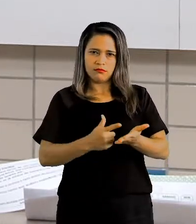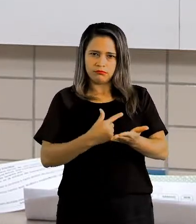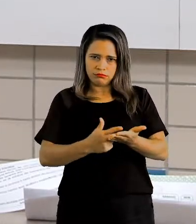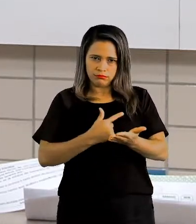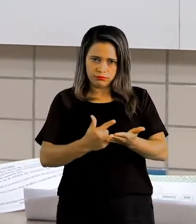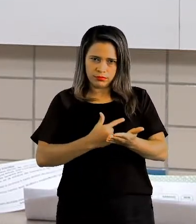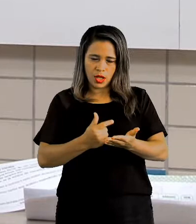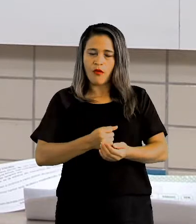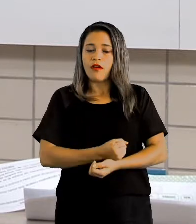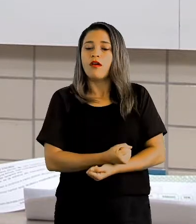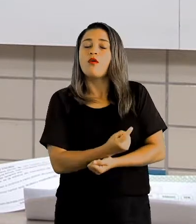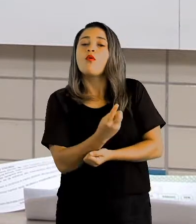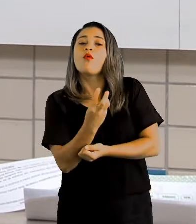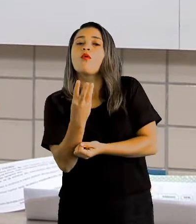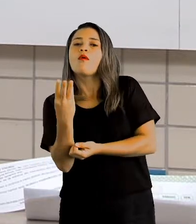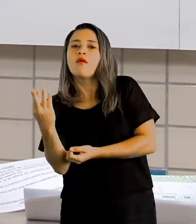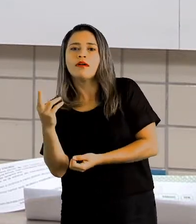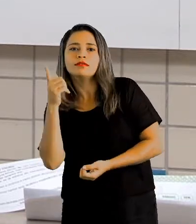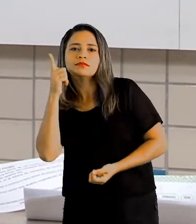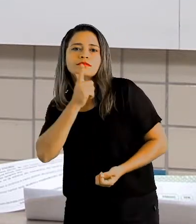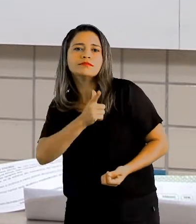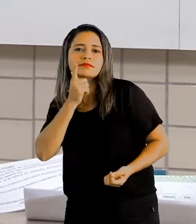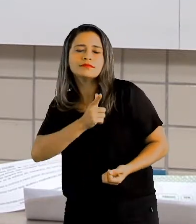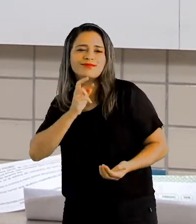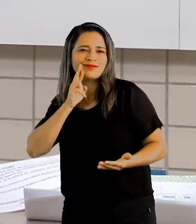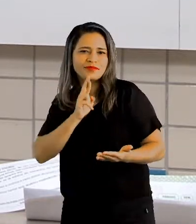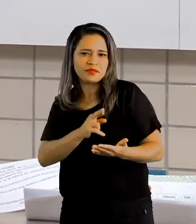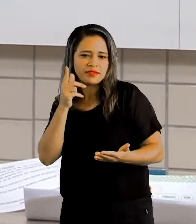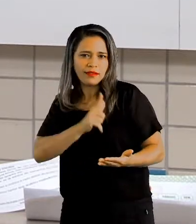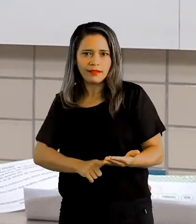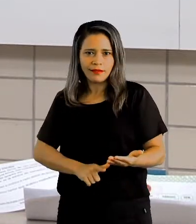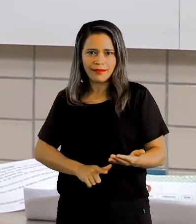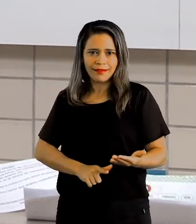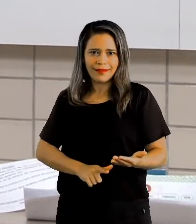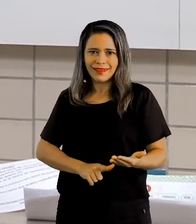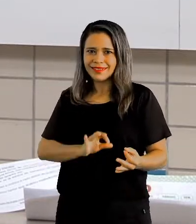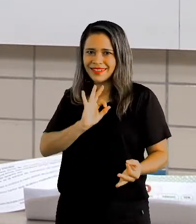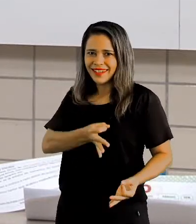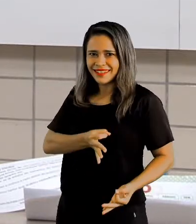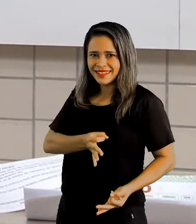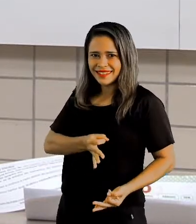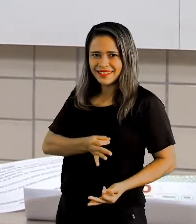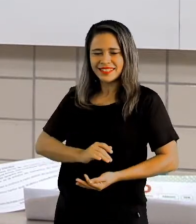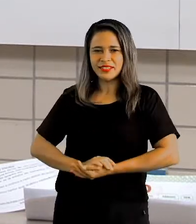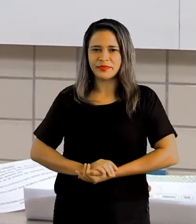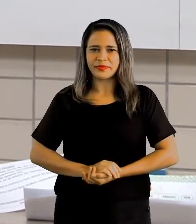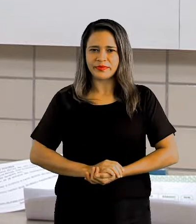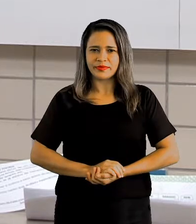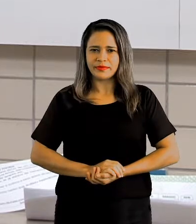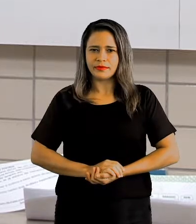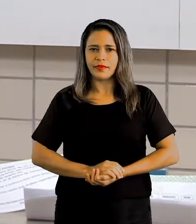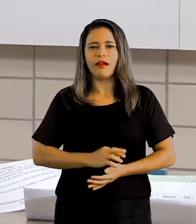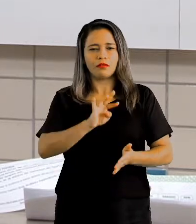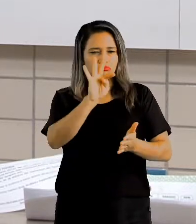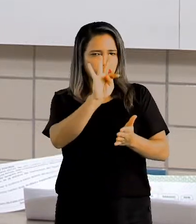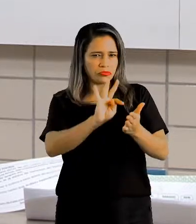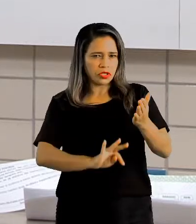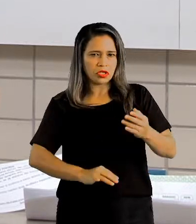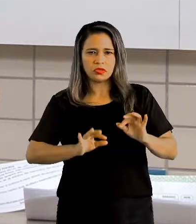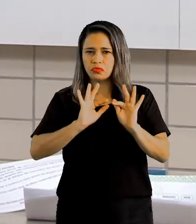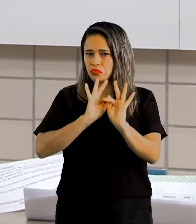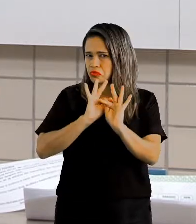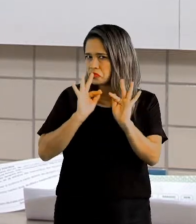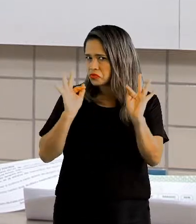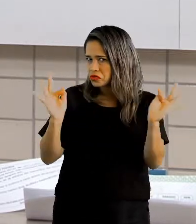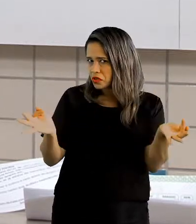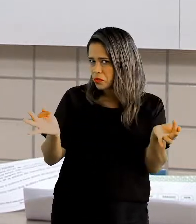ver quantas questões vocês conseguiram acertar, certo? Esse é um texto simples, é uma mistura